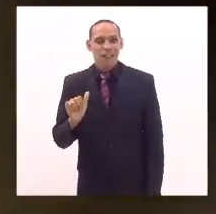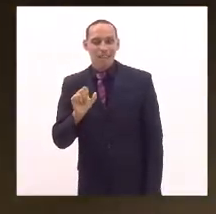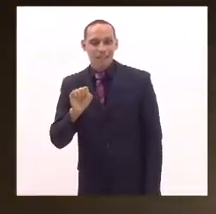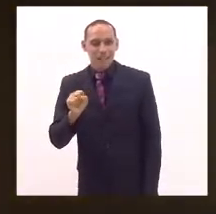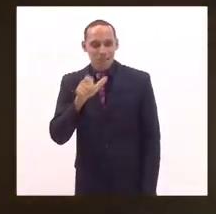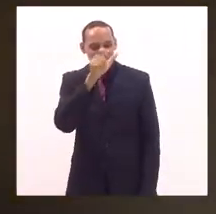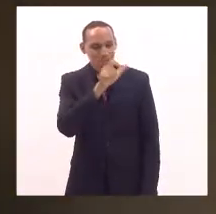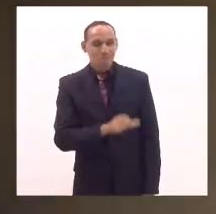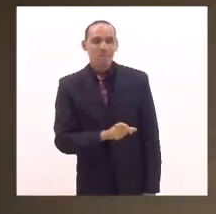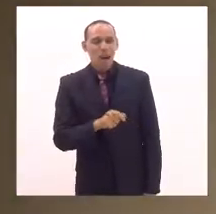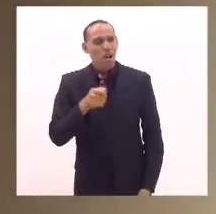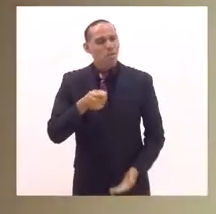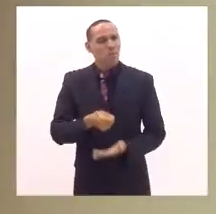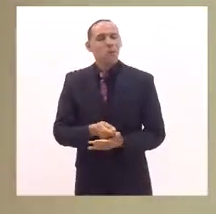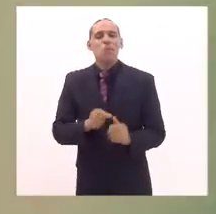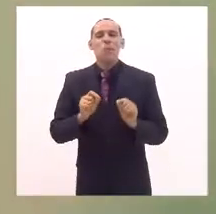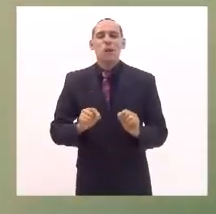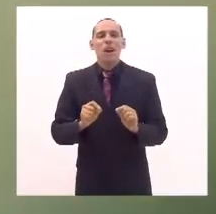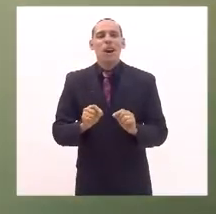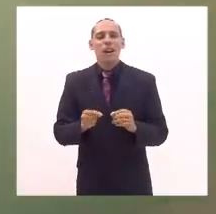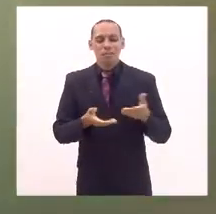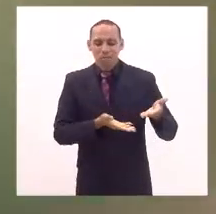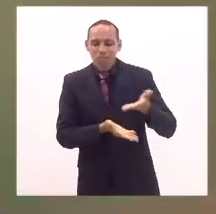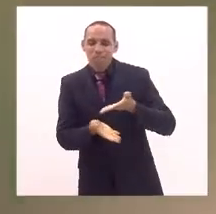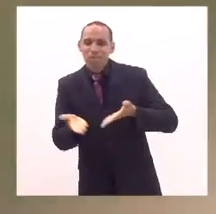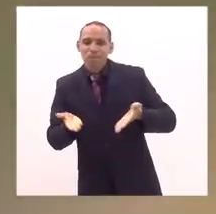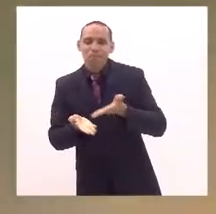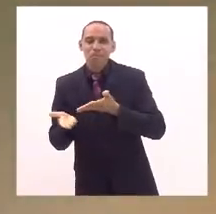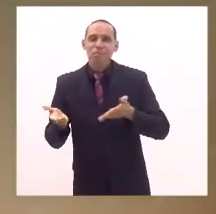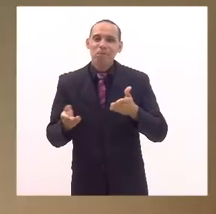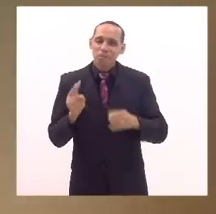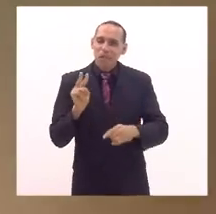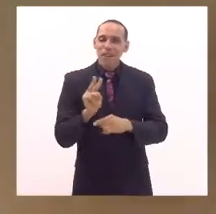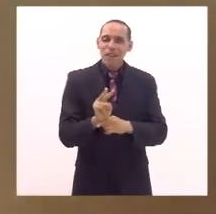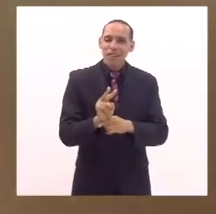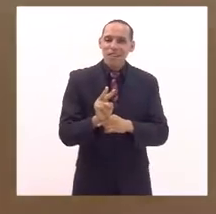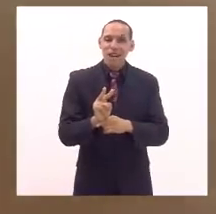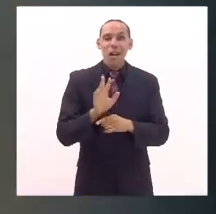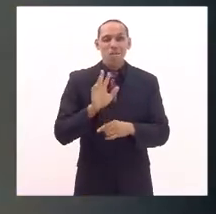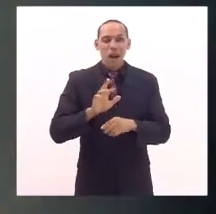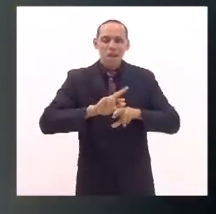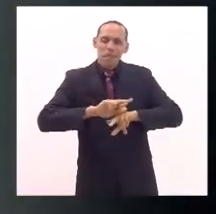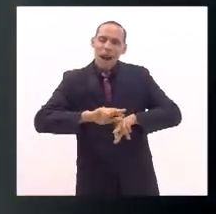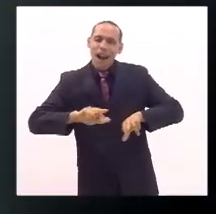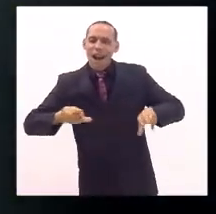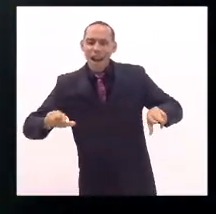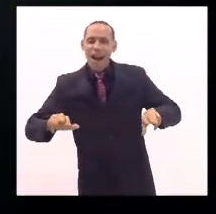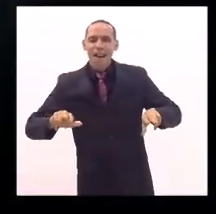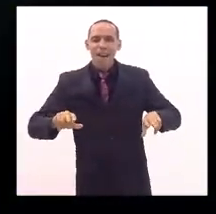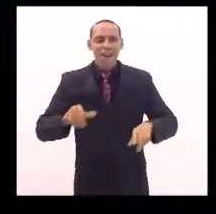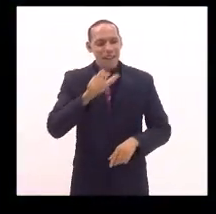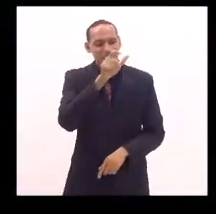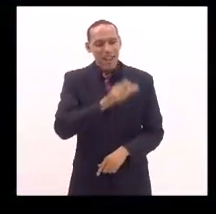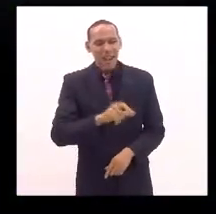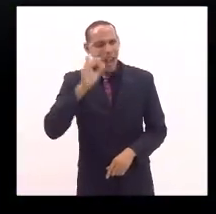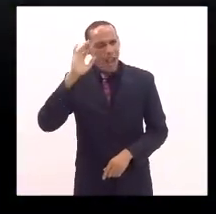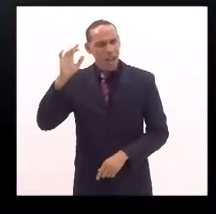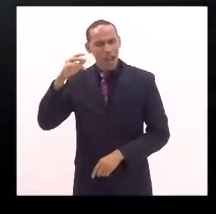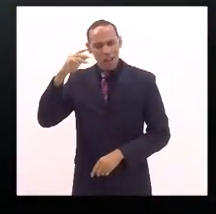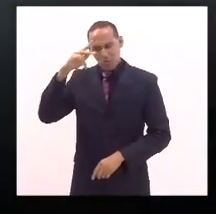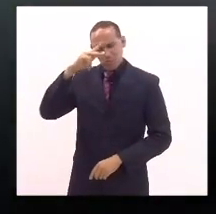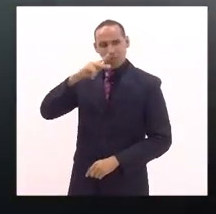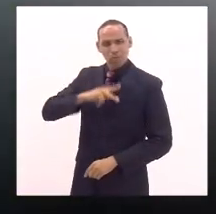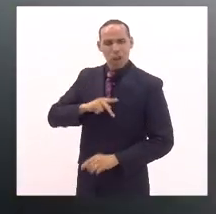obrigação servir e proteger. Mas nessa e em várias outras ocasiões, sem pensar muito na sua